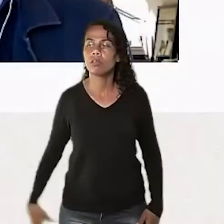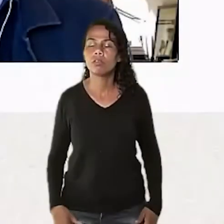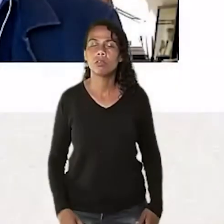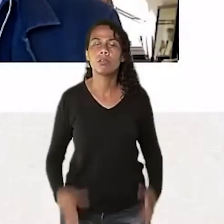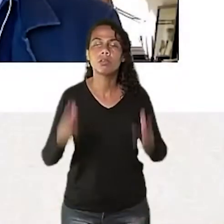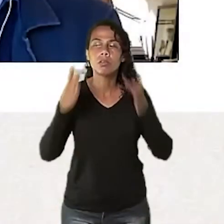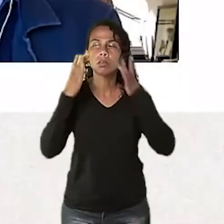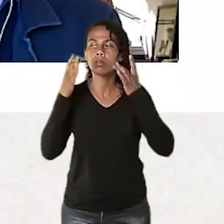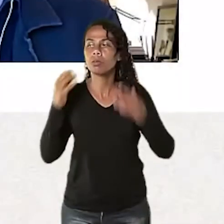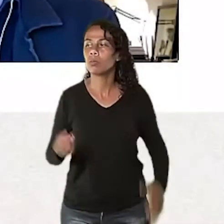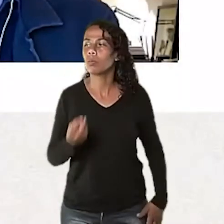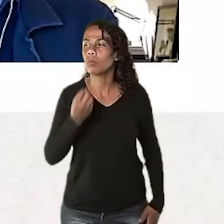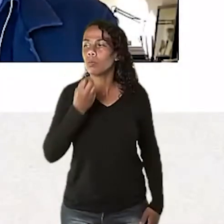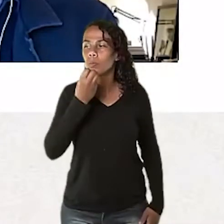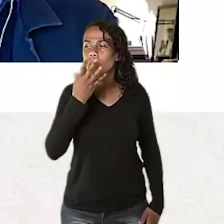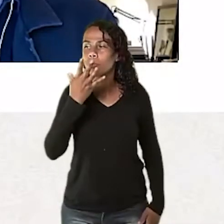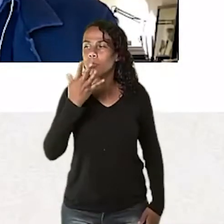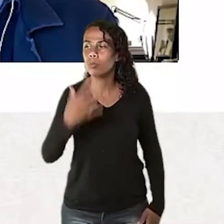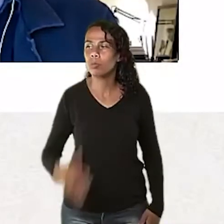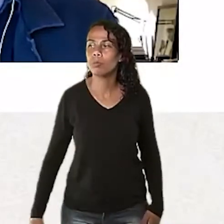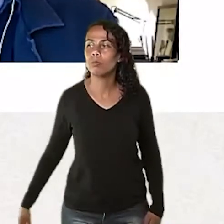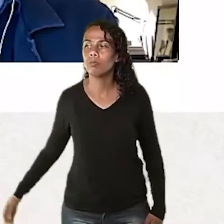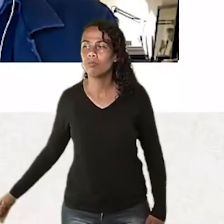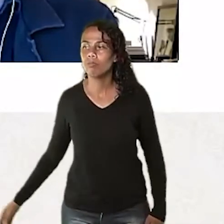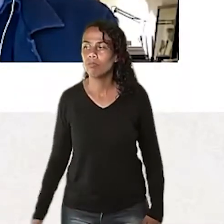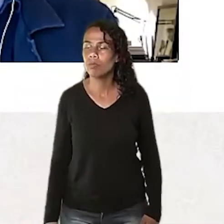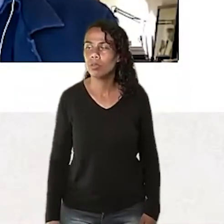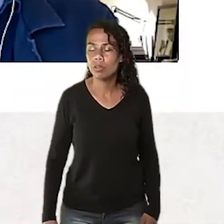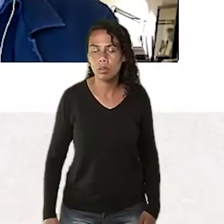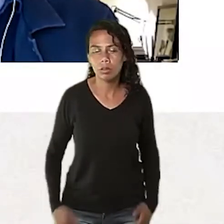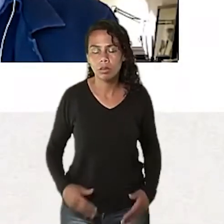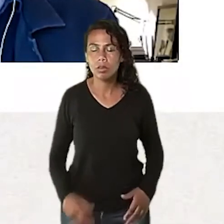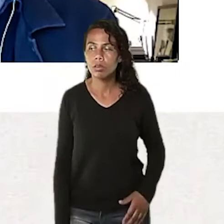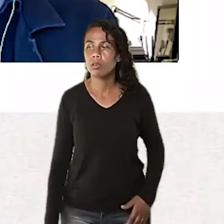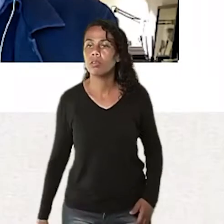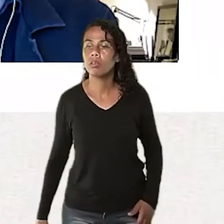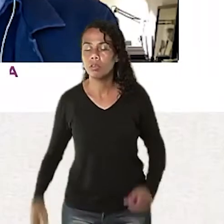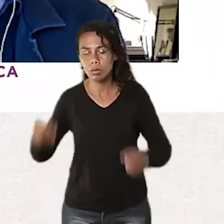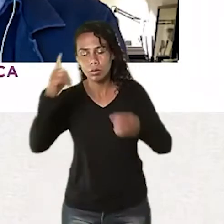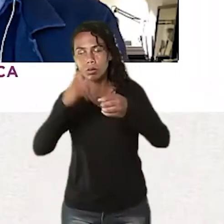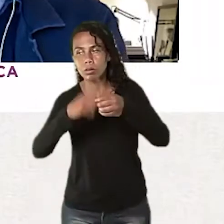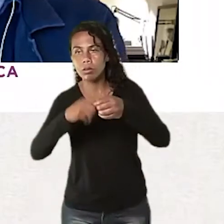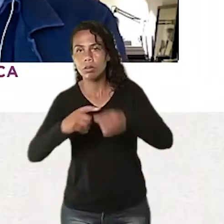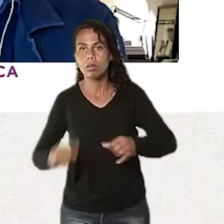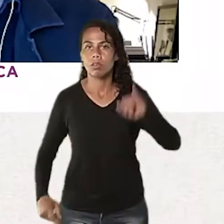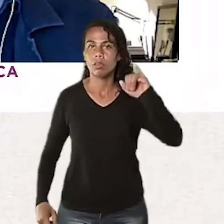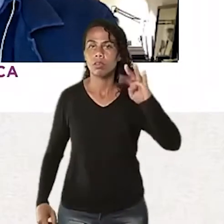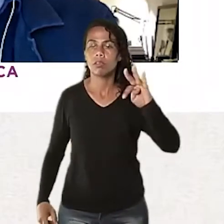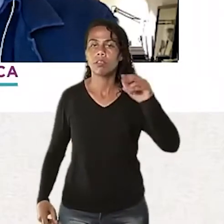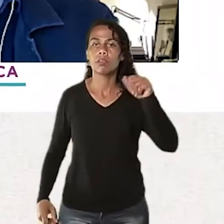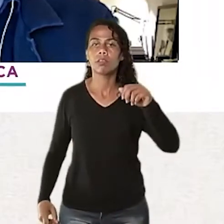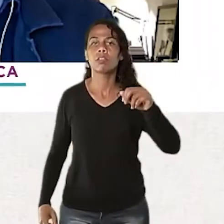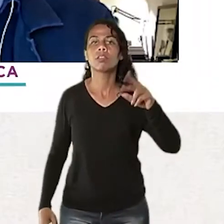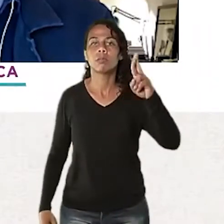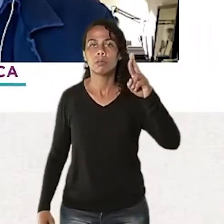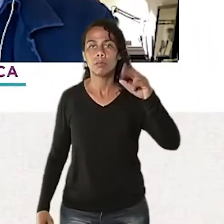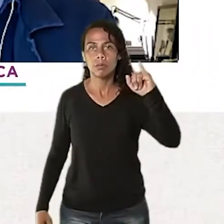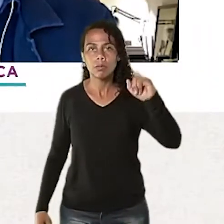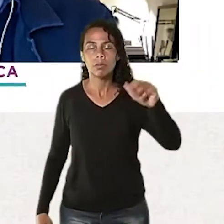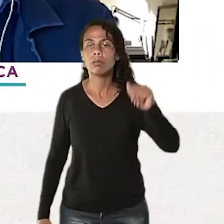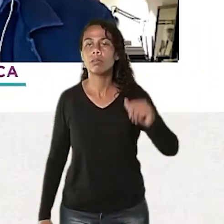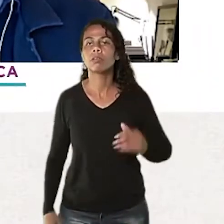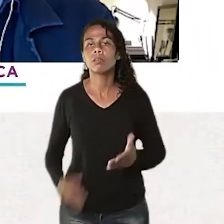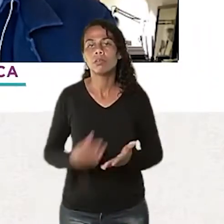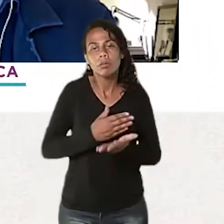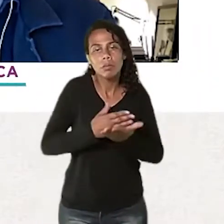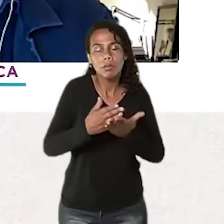Sensacional, né? Então estamos chegando em Itabira de uma forma muito forte. Bem, Bacana.